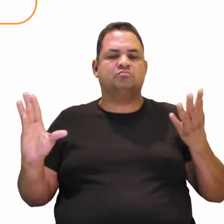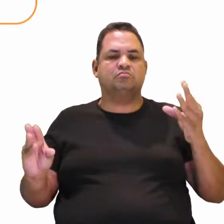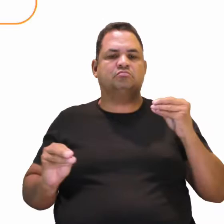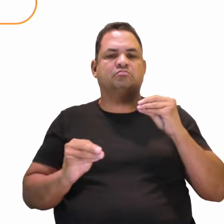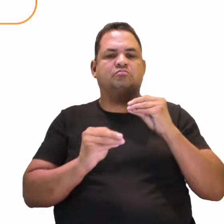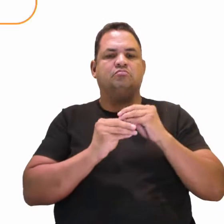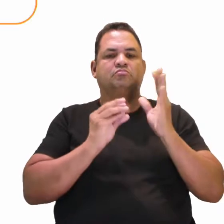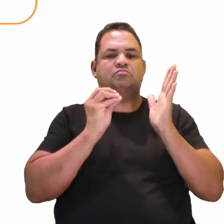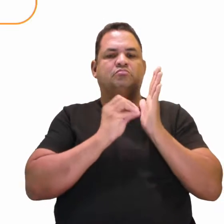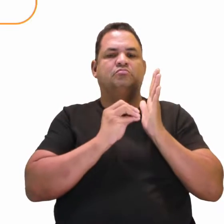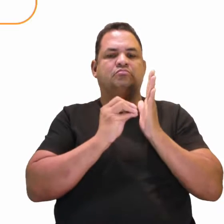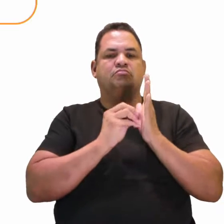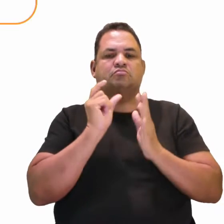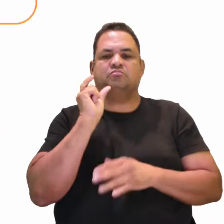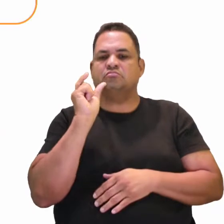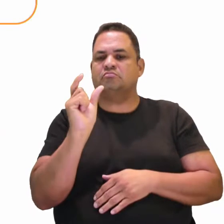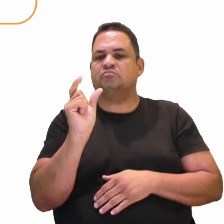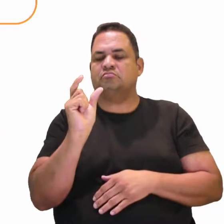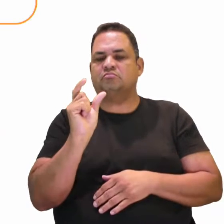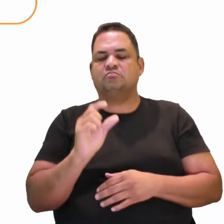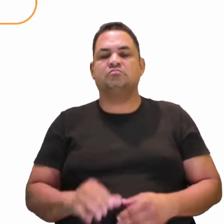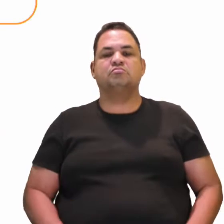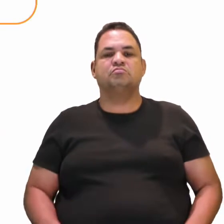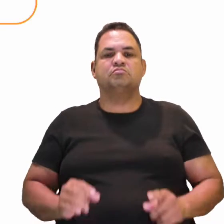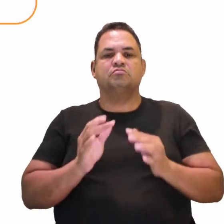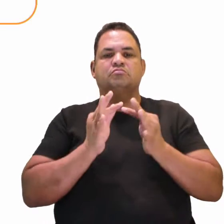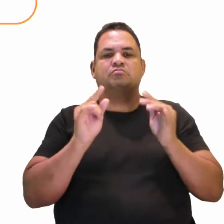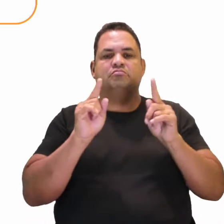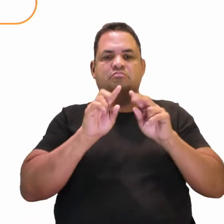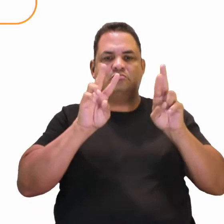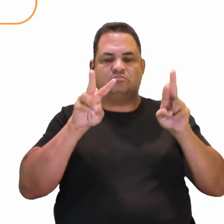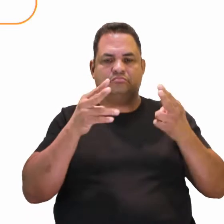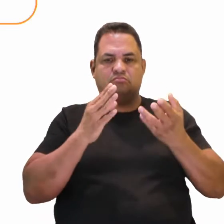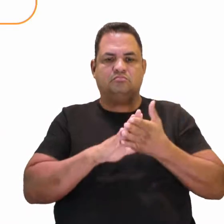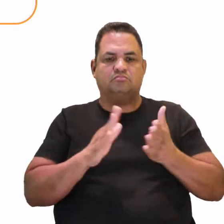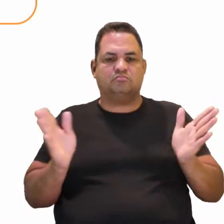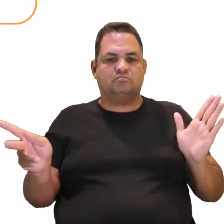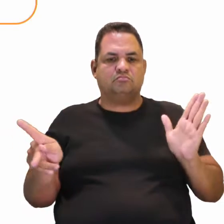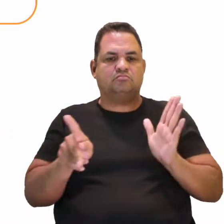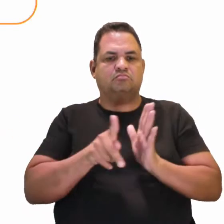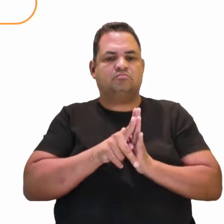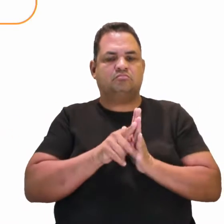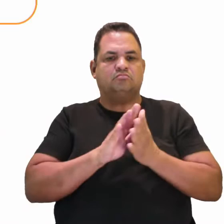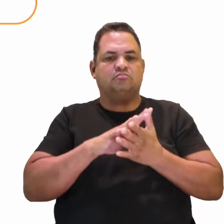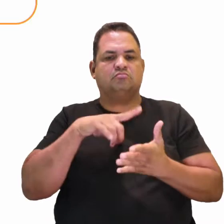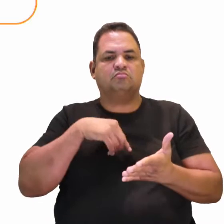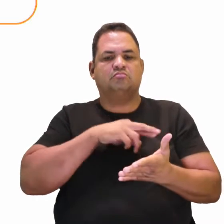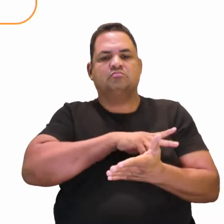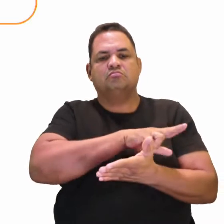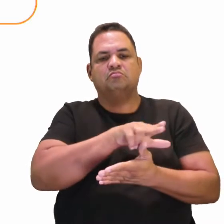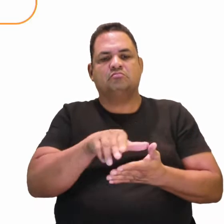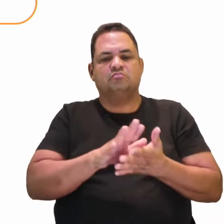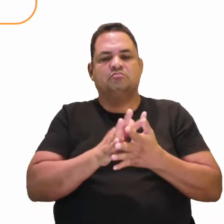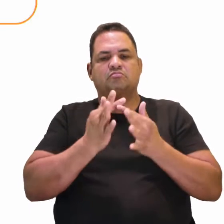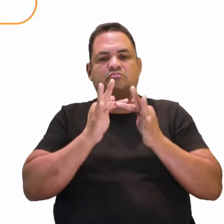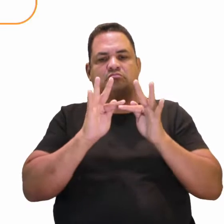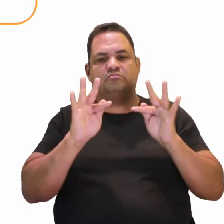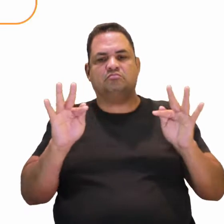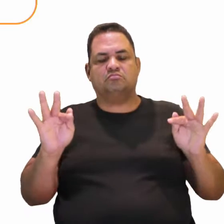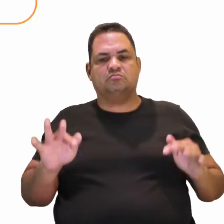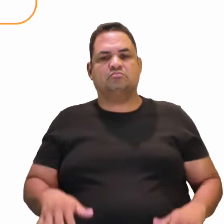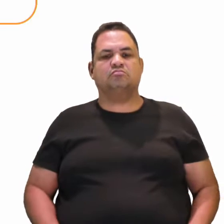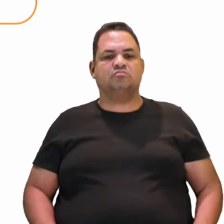texto com os títulos apropriados. Então, assim, nós temos várias frases no modo imperativo